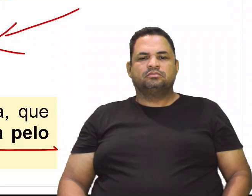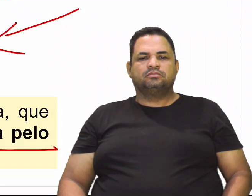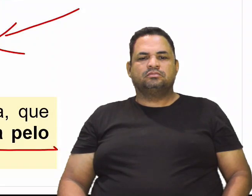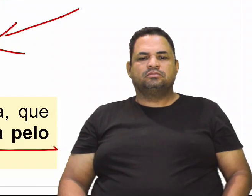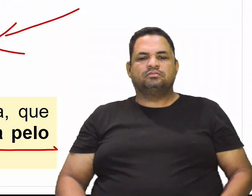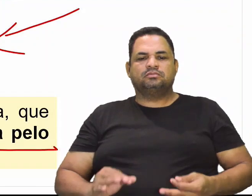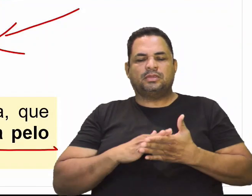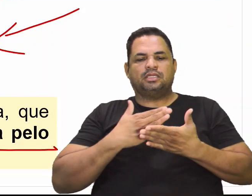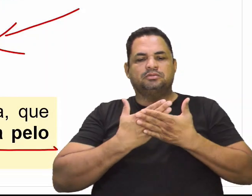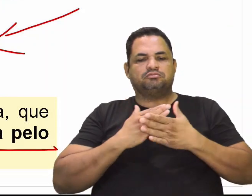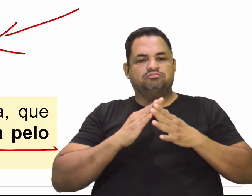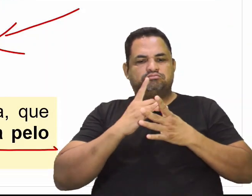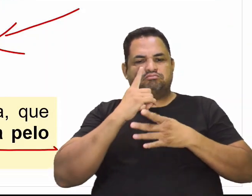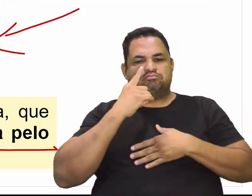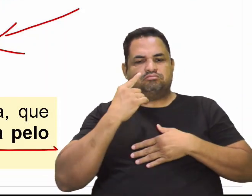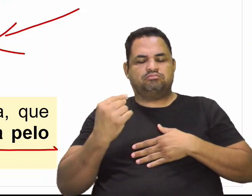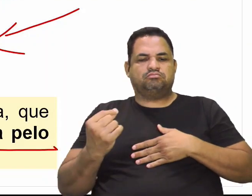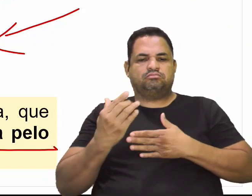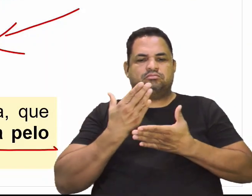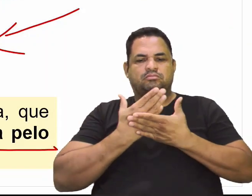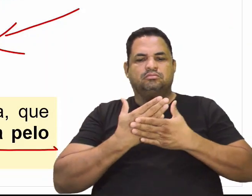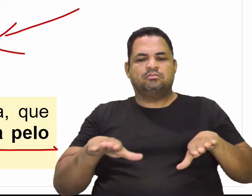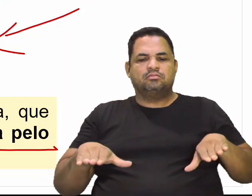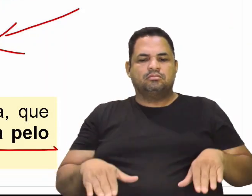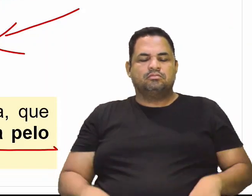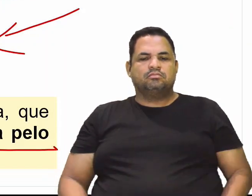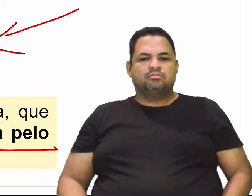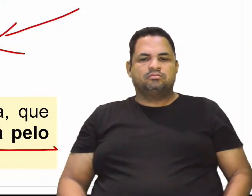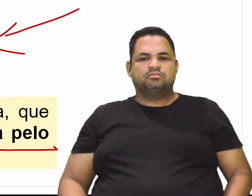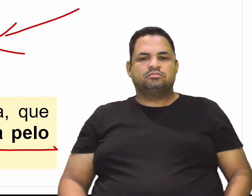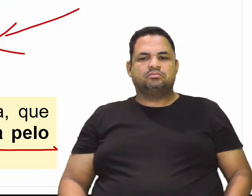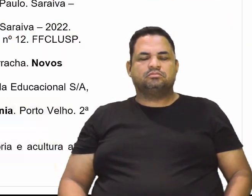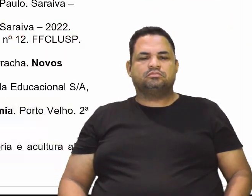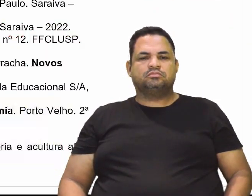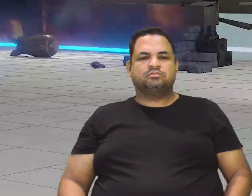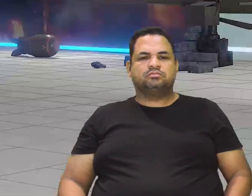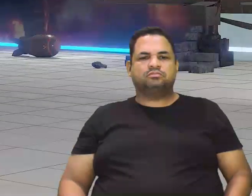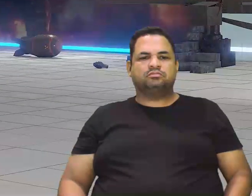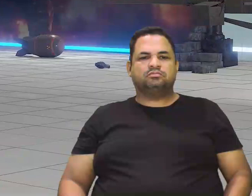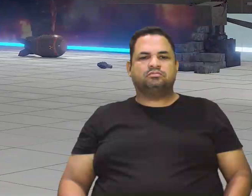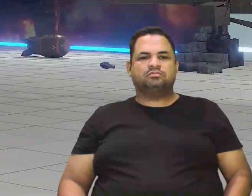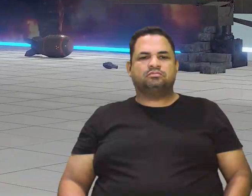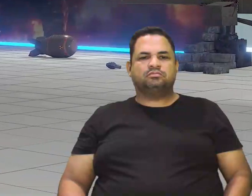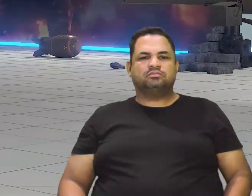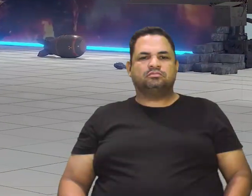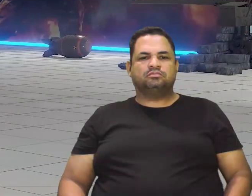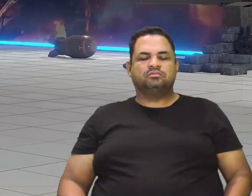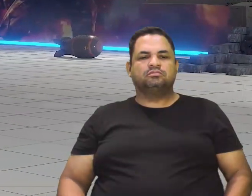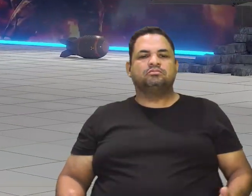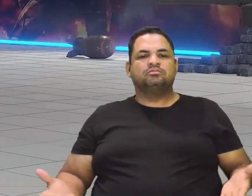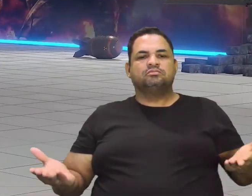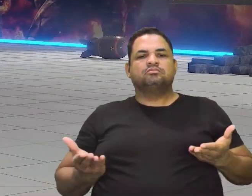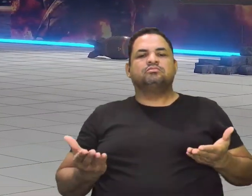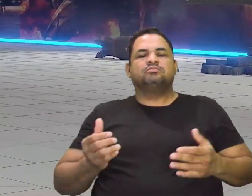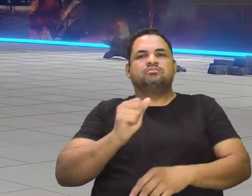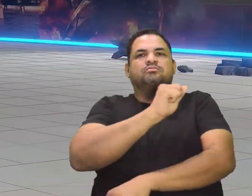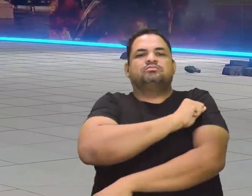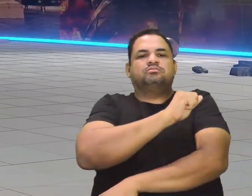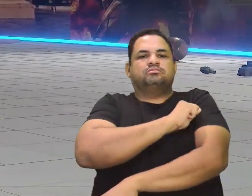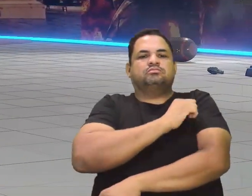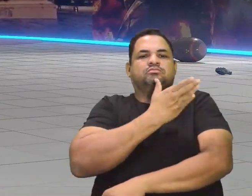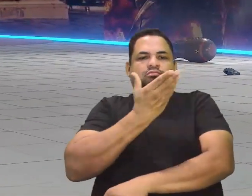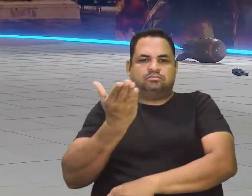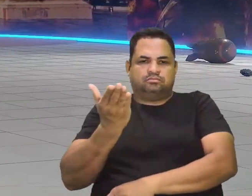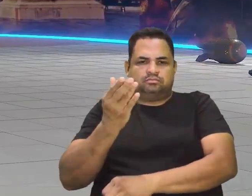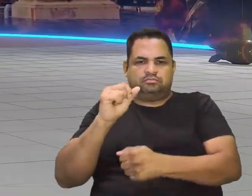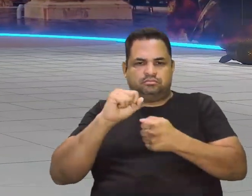deixar de existir. E nós já vimos esse assunto lá na frente. Aluno, agora eu vou te deixar